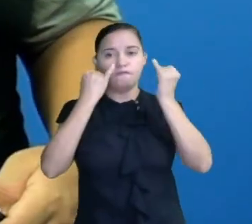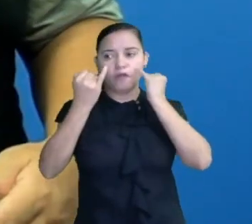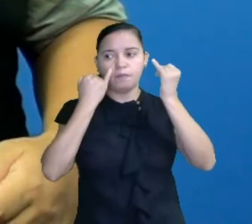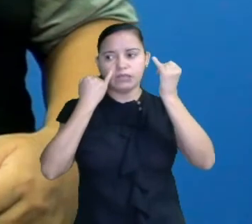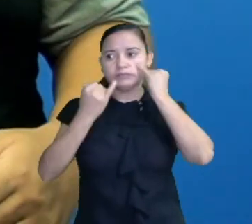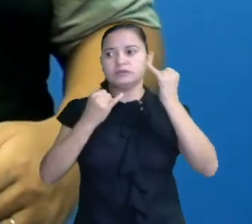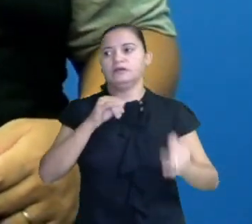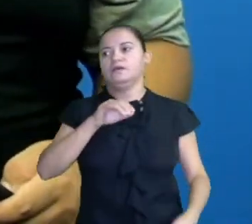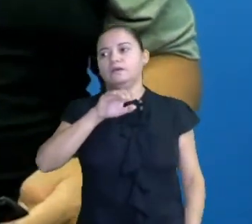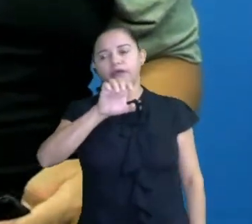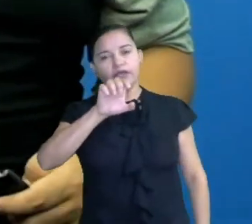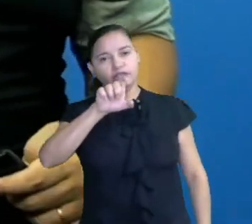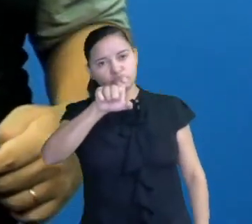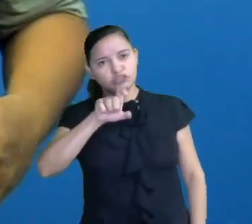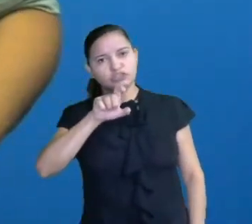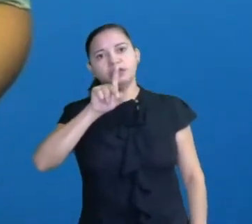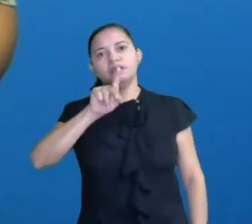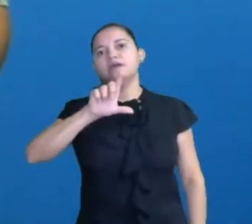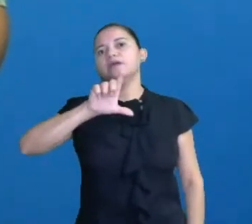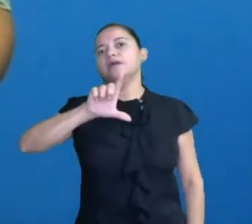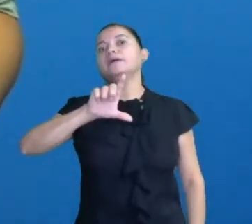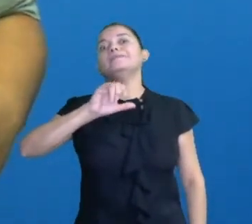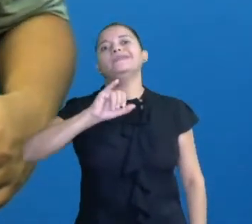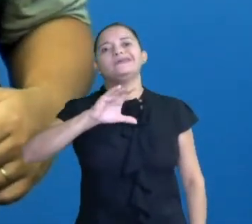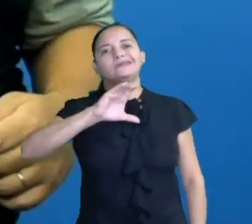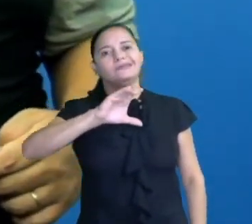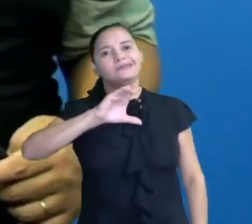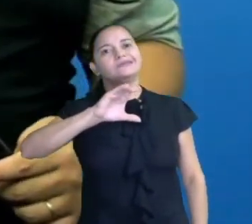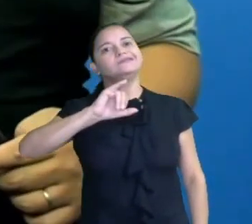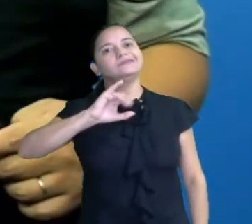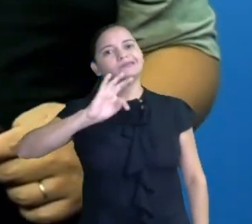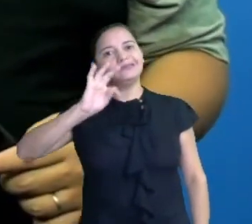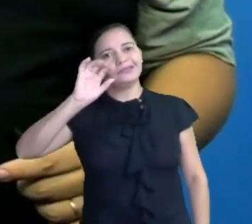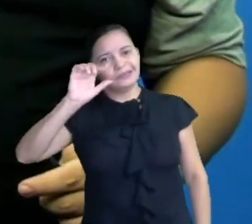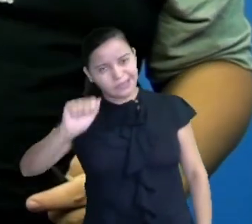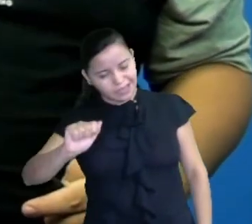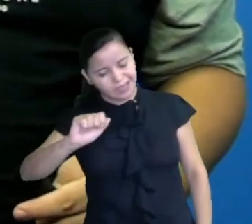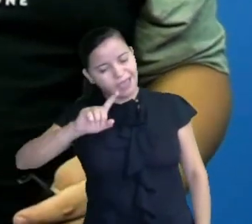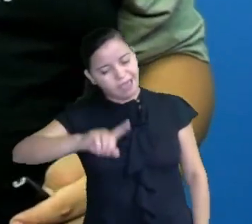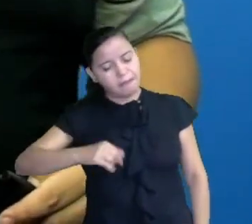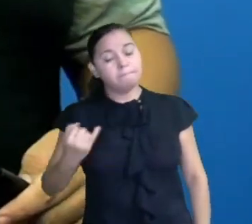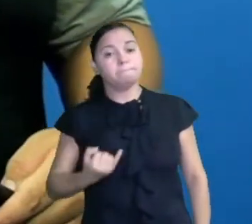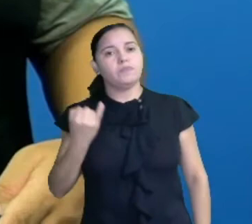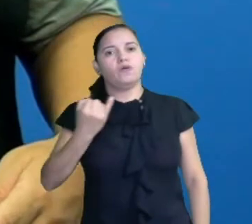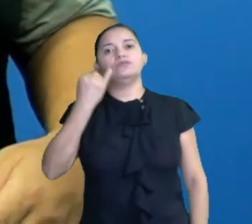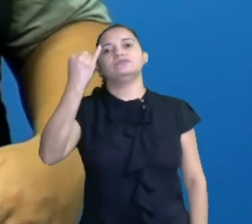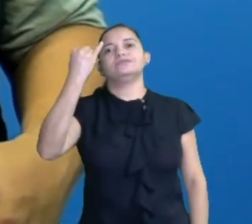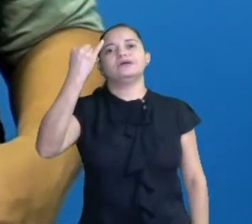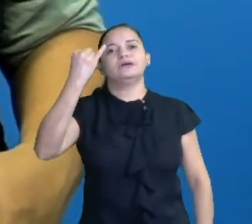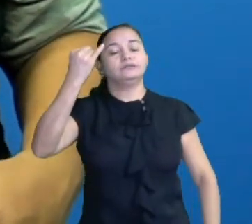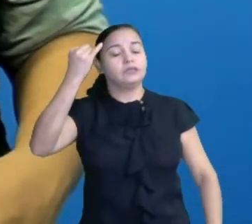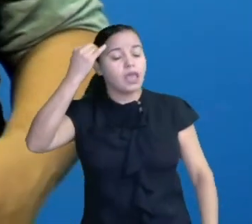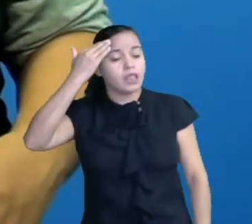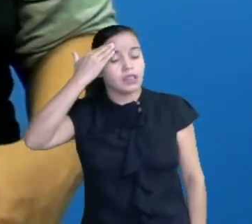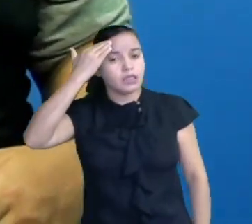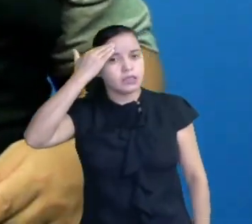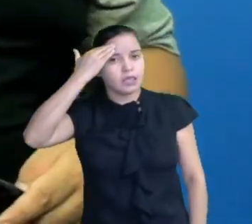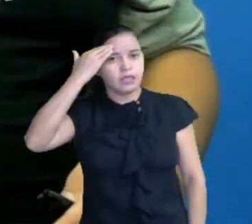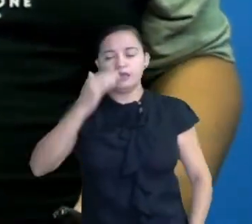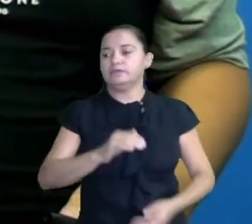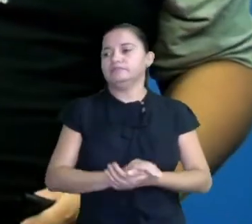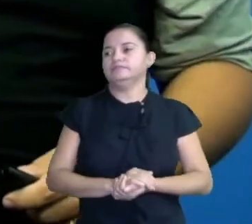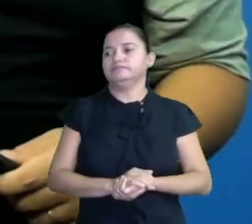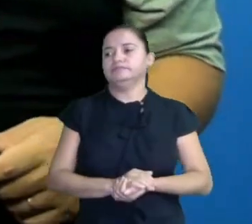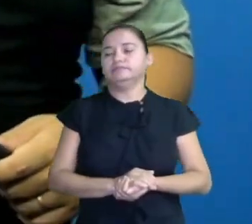coisa com ela, certo? Outra coisa importante que tem que ser explícito, jamais